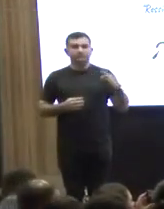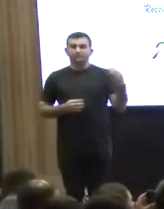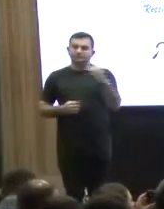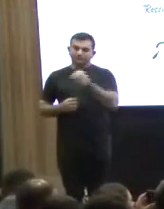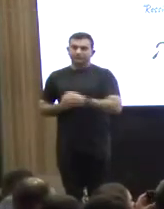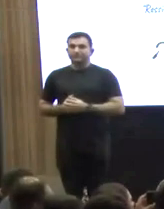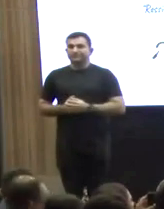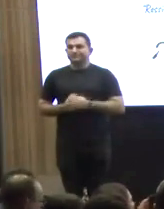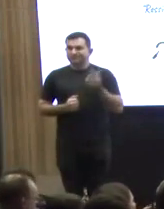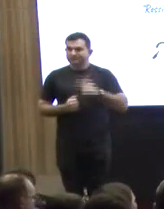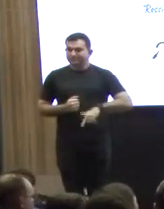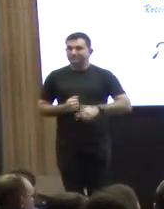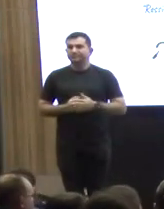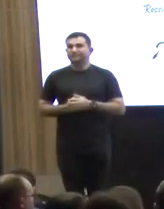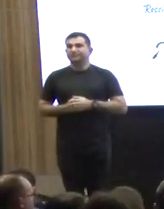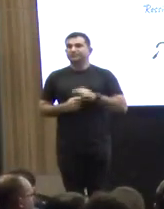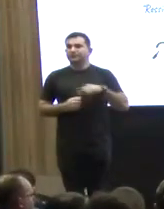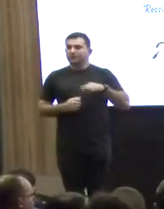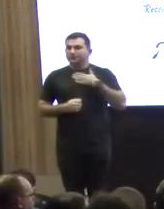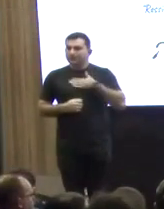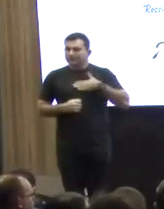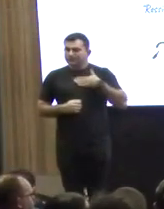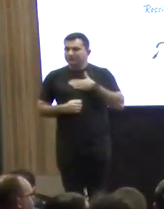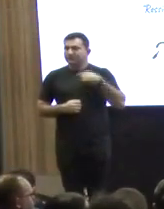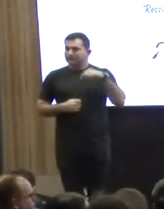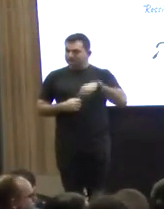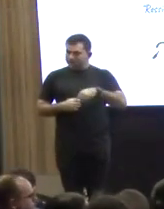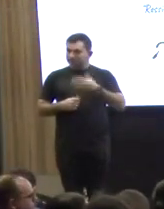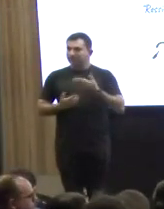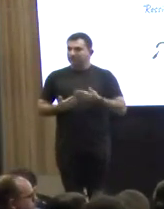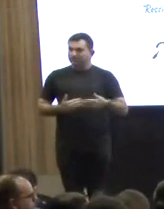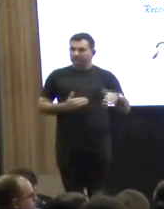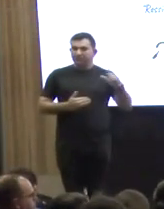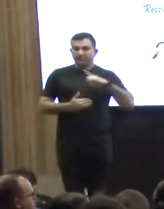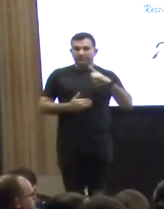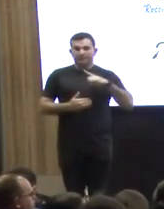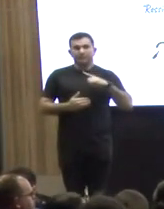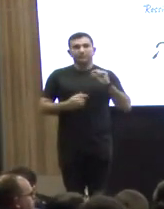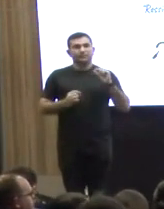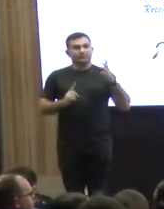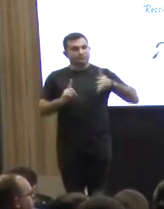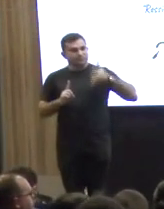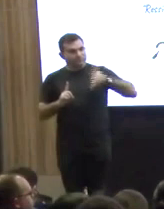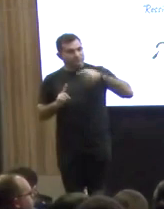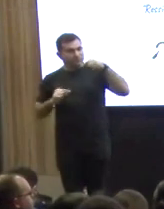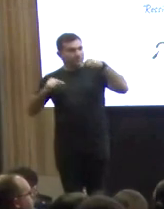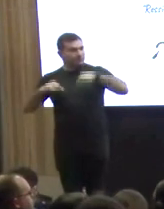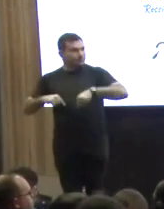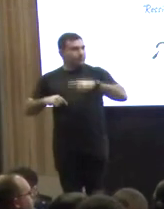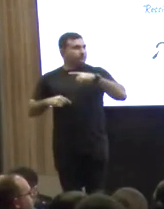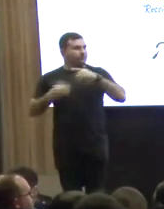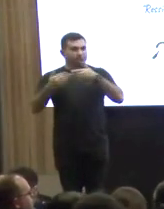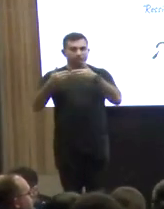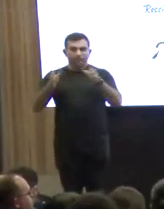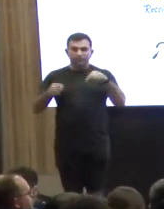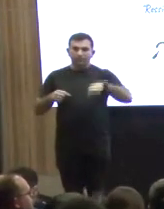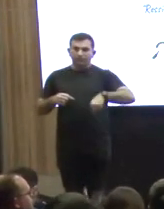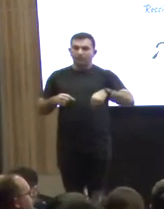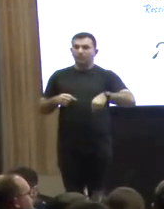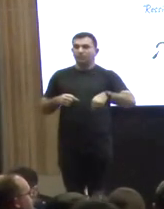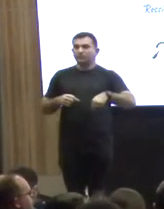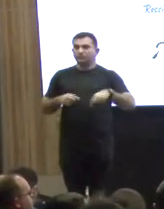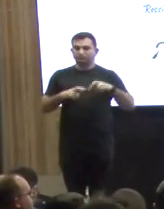novamente. É uma satisfação estar com vocês hoje para darmos início às conferências do dia com a conferência, mesa redonda, mais